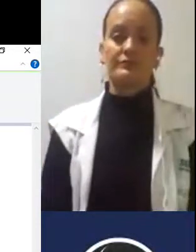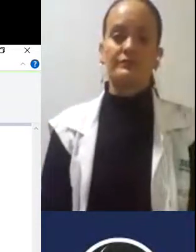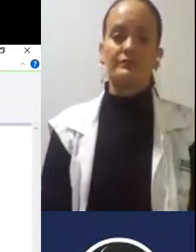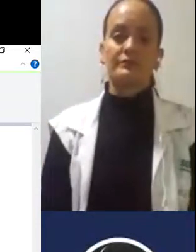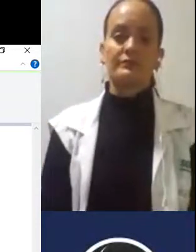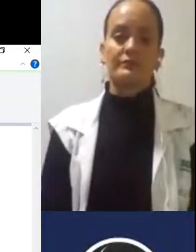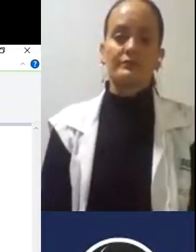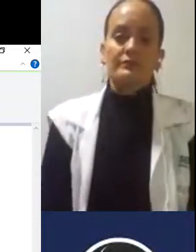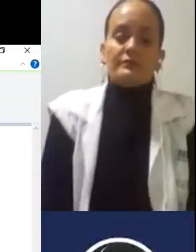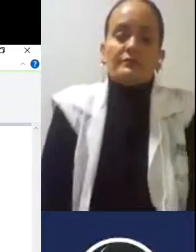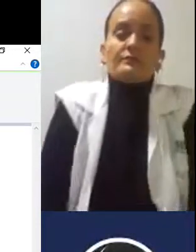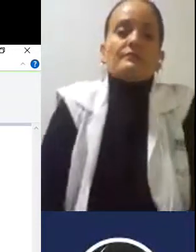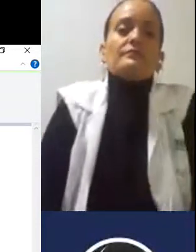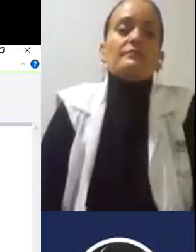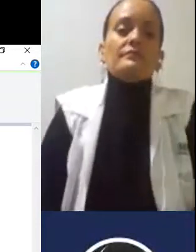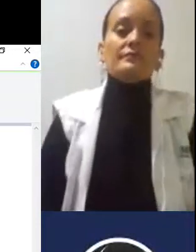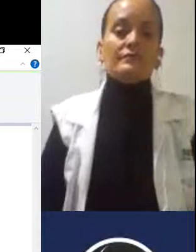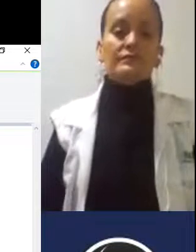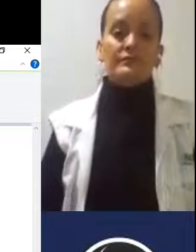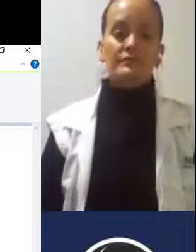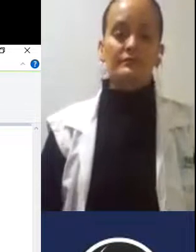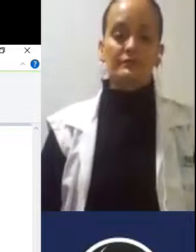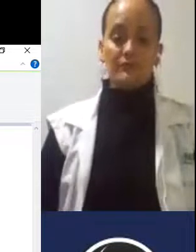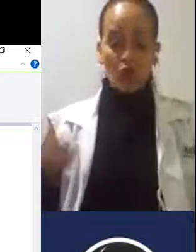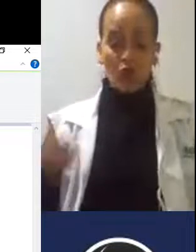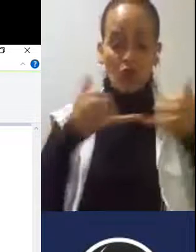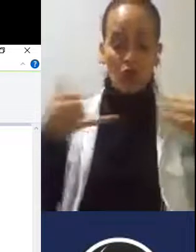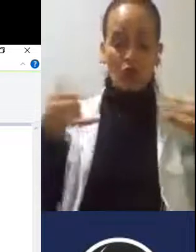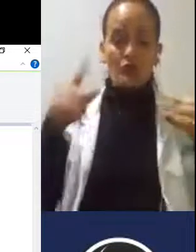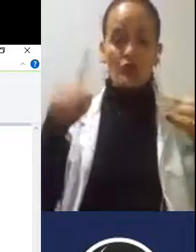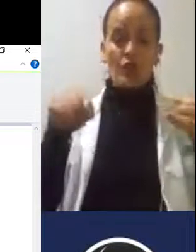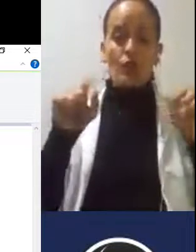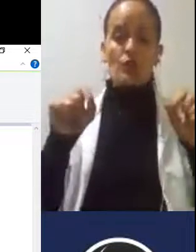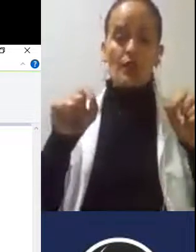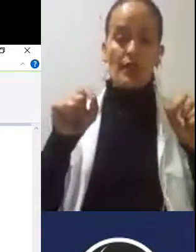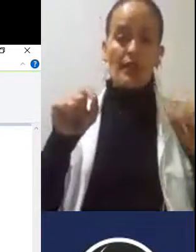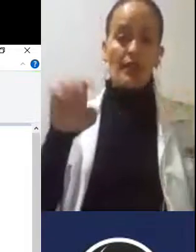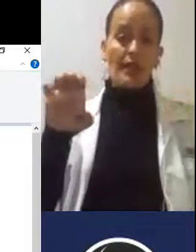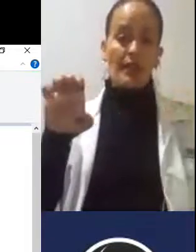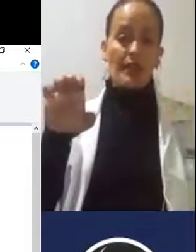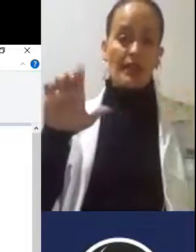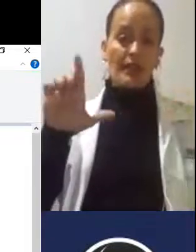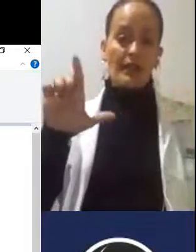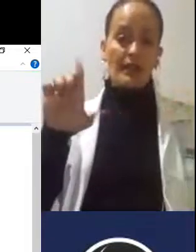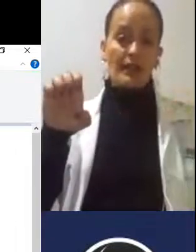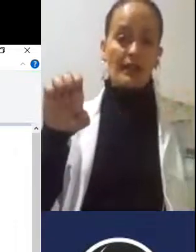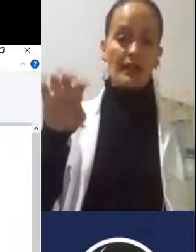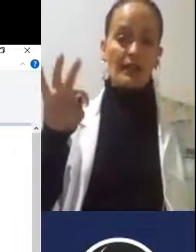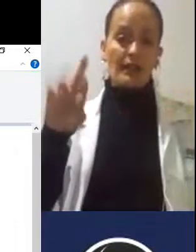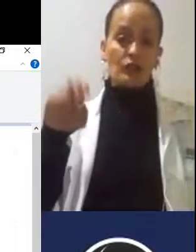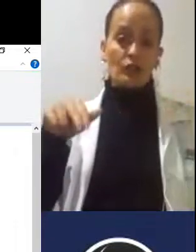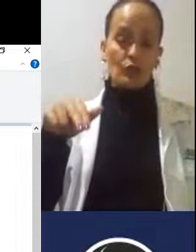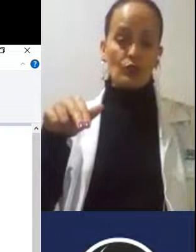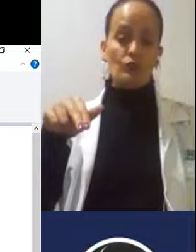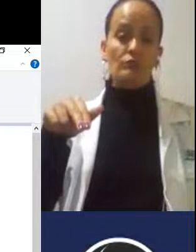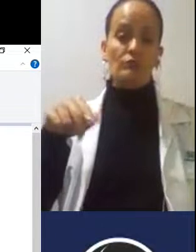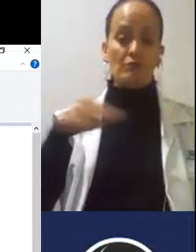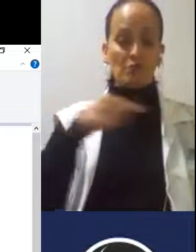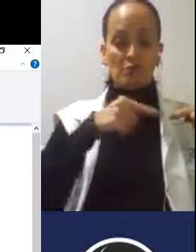definição, corrente é o quê? São os elétrons circulando, certo? Então, aqui tem todos os requisitos para poder ter o quê?